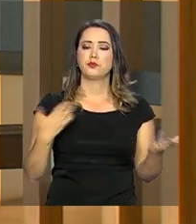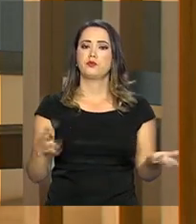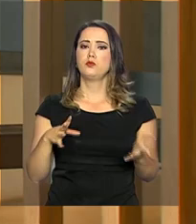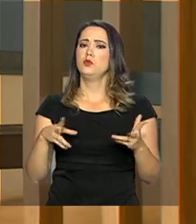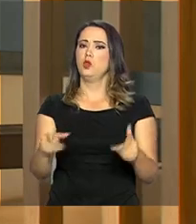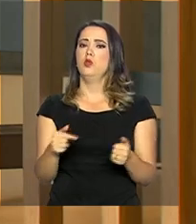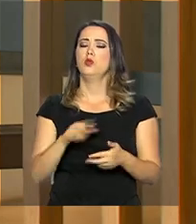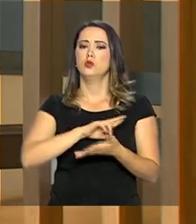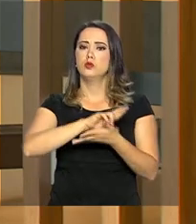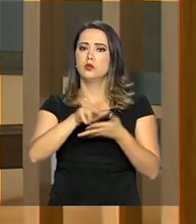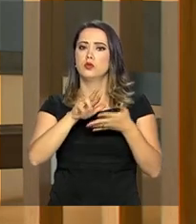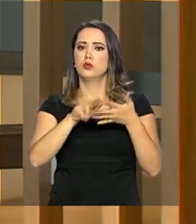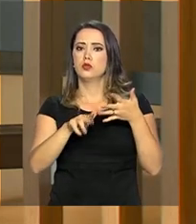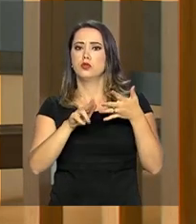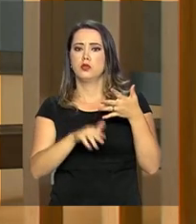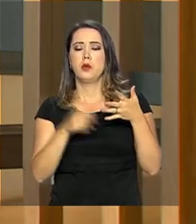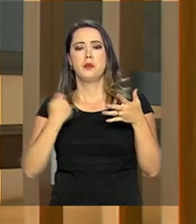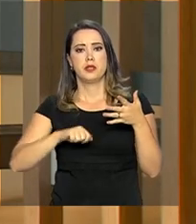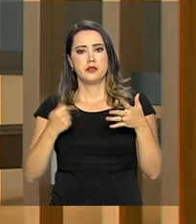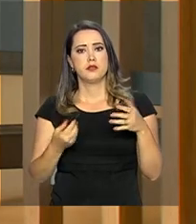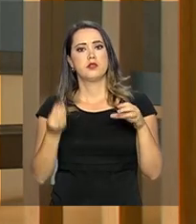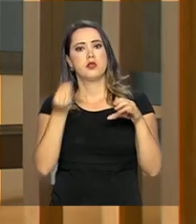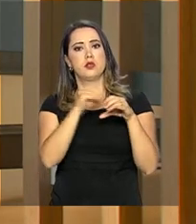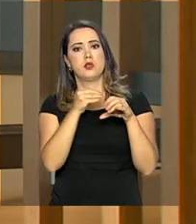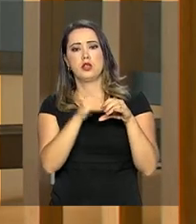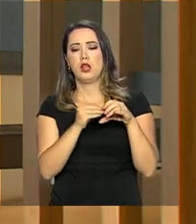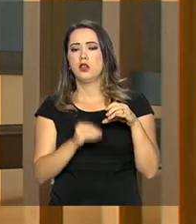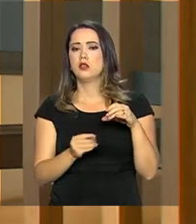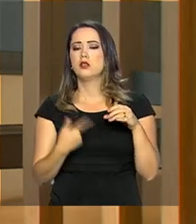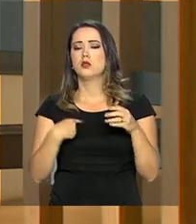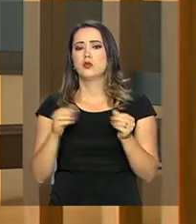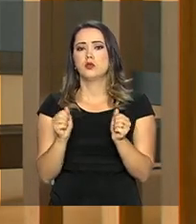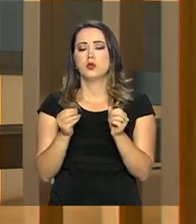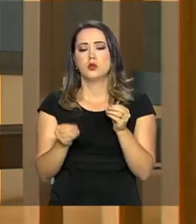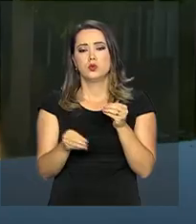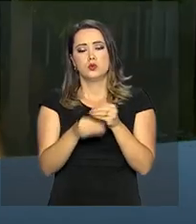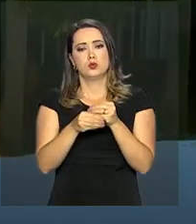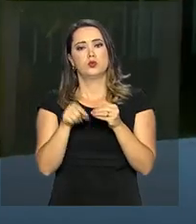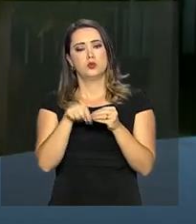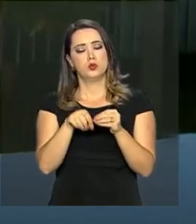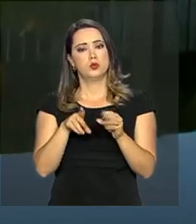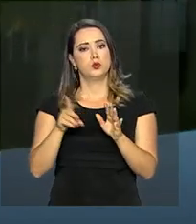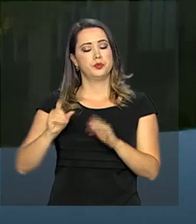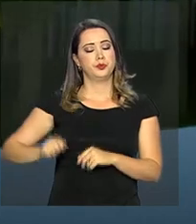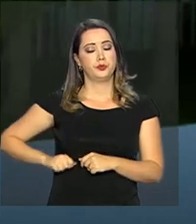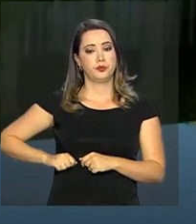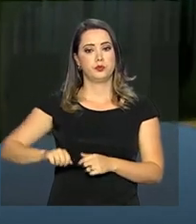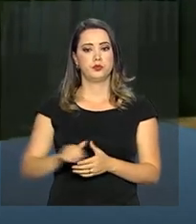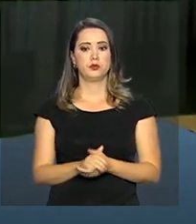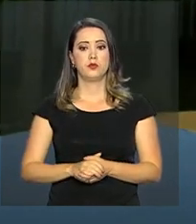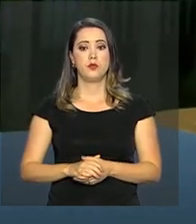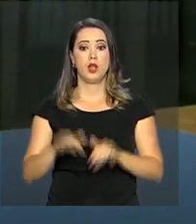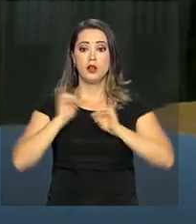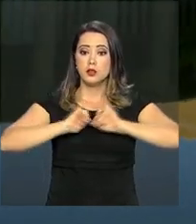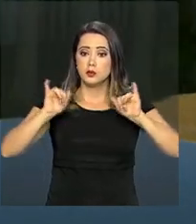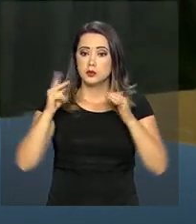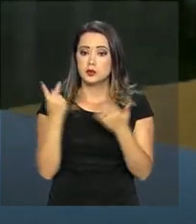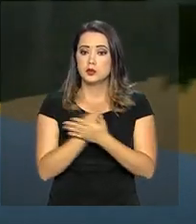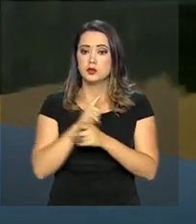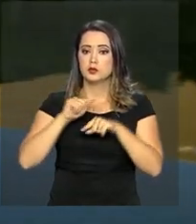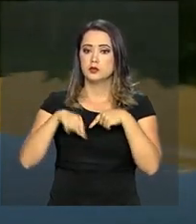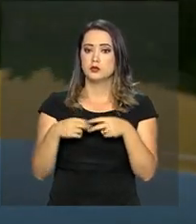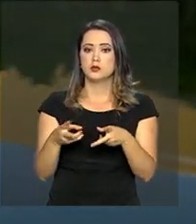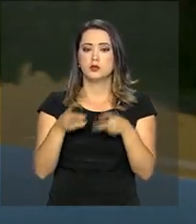toda essa diversidade tem que estar contemplada na diplomacia brasileira a campanha surgiu da constatação de que muitas mulheres